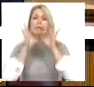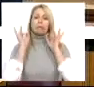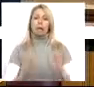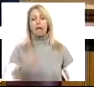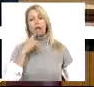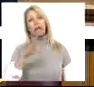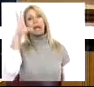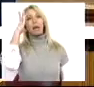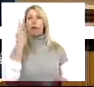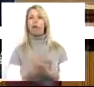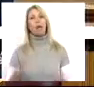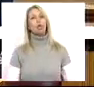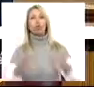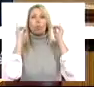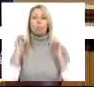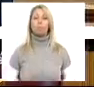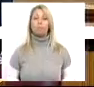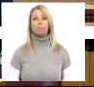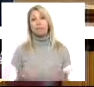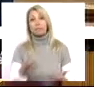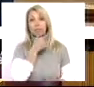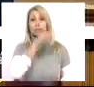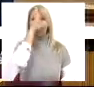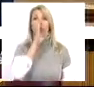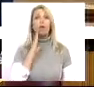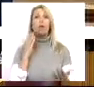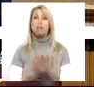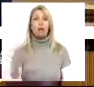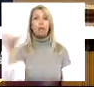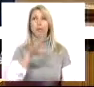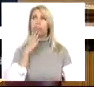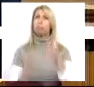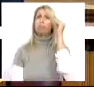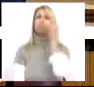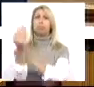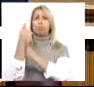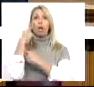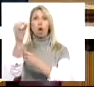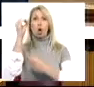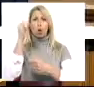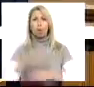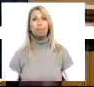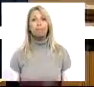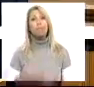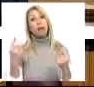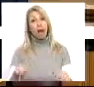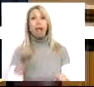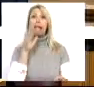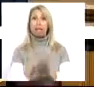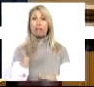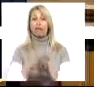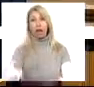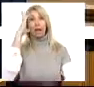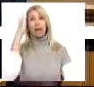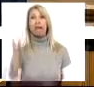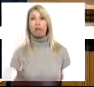feriado. Aliás, a decisão do Governo levou à situação caricata e singular de termos uma terça-feira de Carnaval